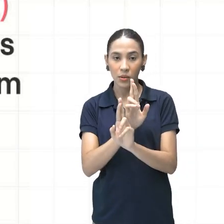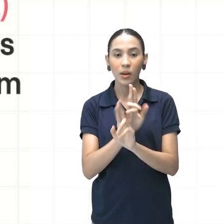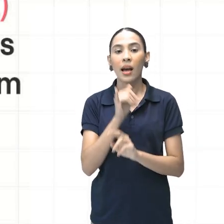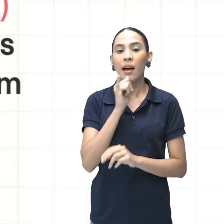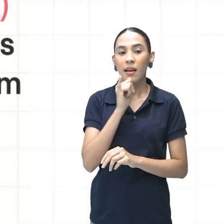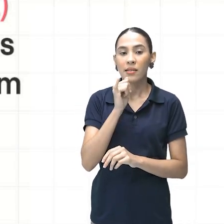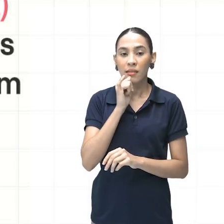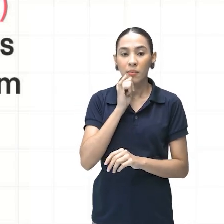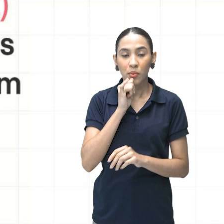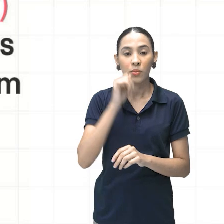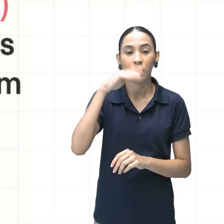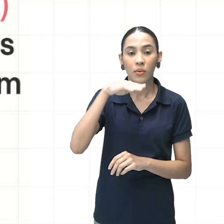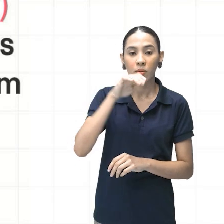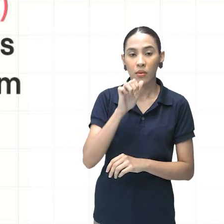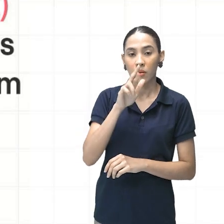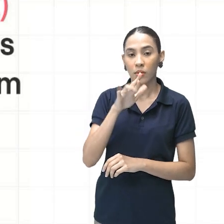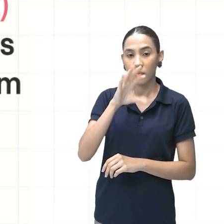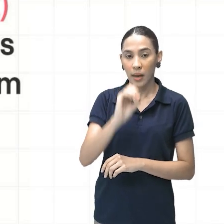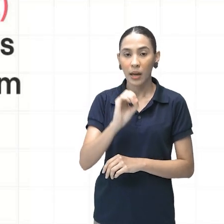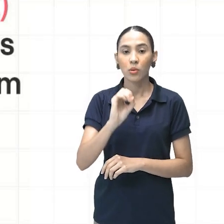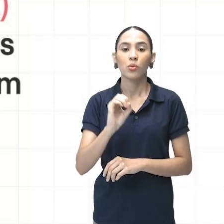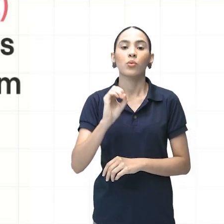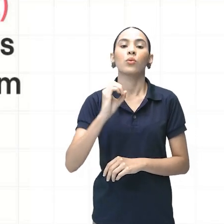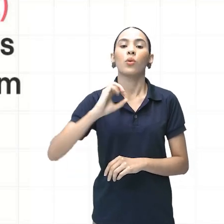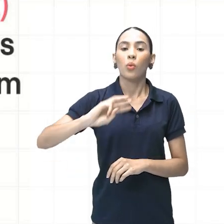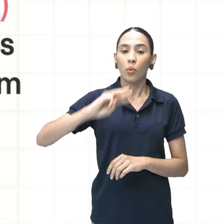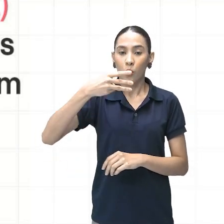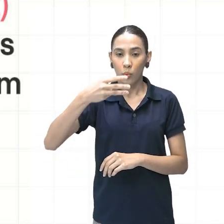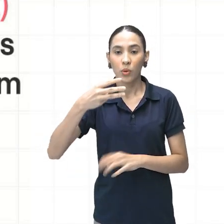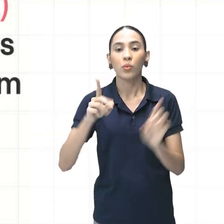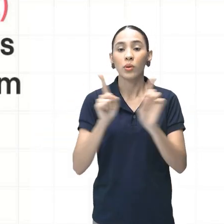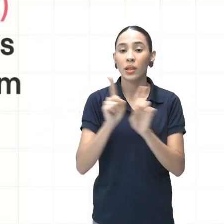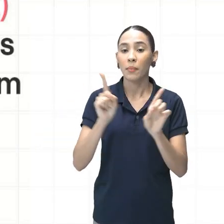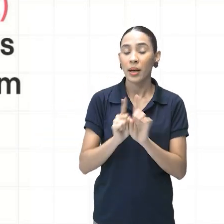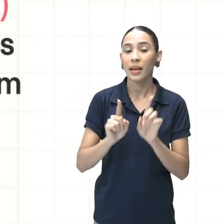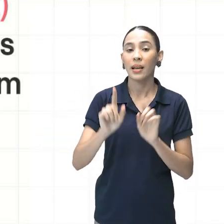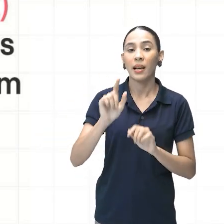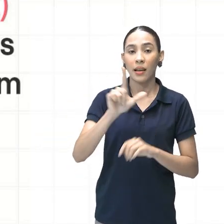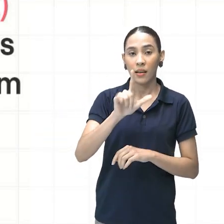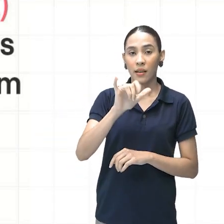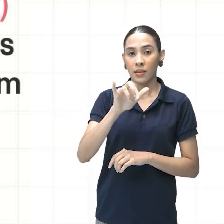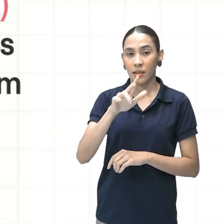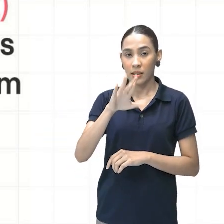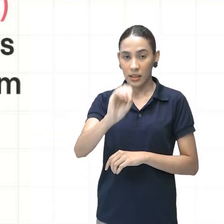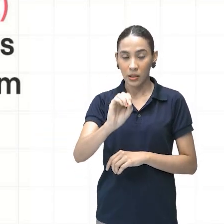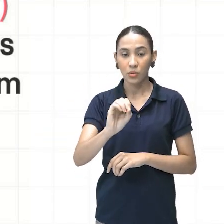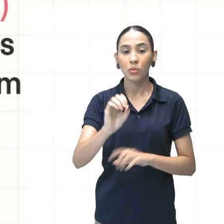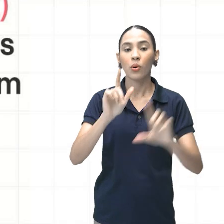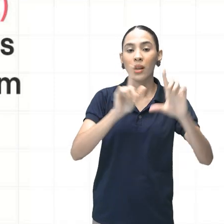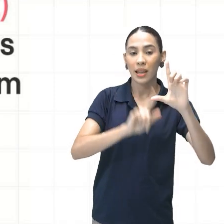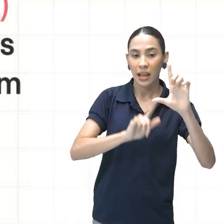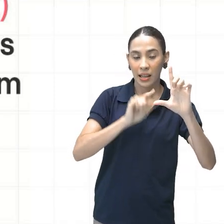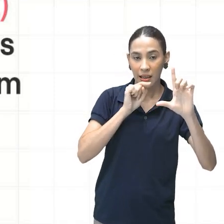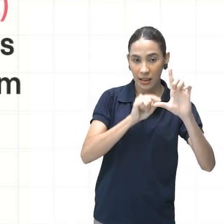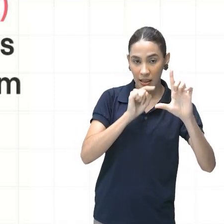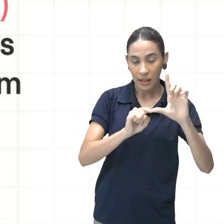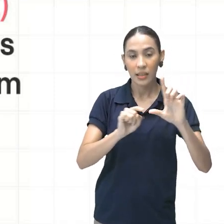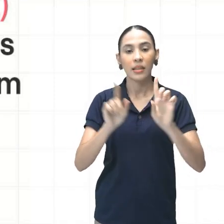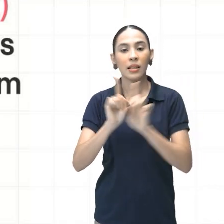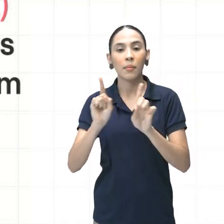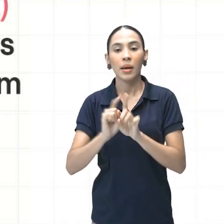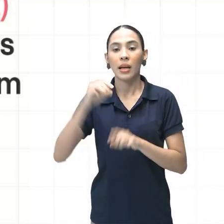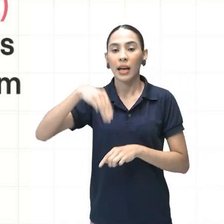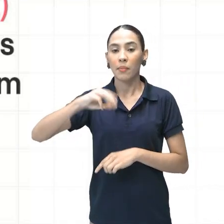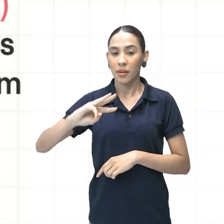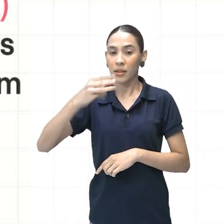metro cúbico com a unidade de litro. A relação entre o metro cúbico e o litro é que 1